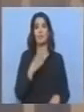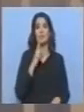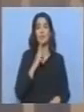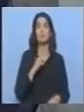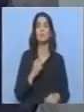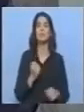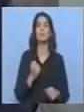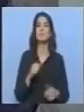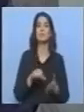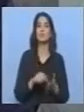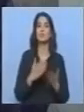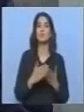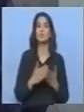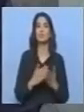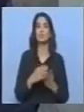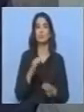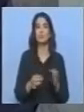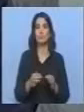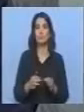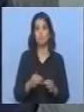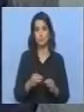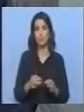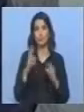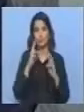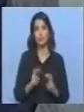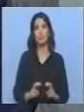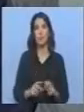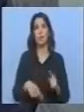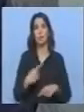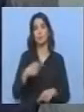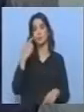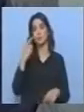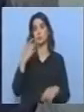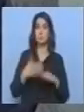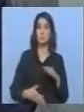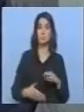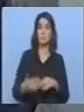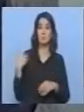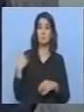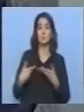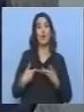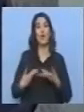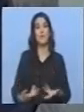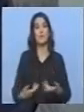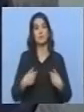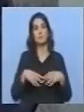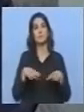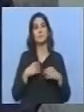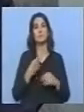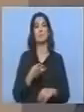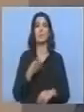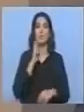Centro de Estudos Judiciários e, enfim, um pouco inesperadamente recebi este convite que aceitei para ser reitor,